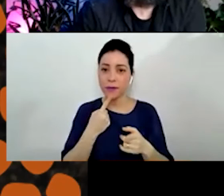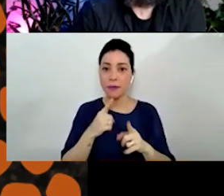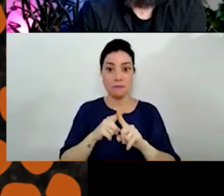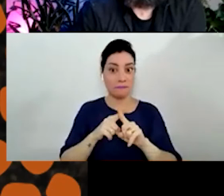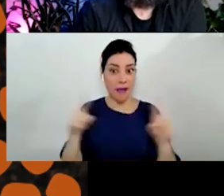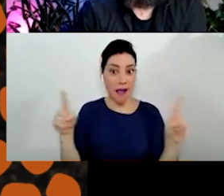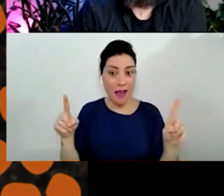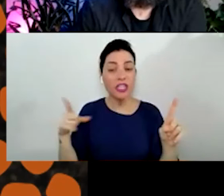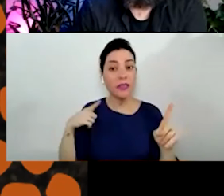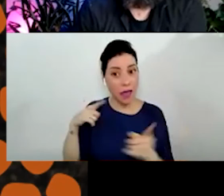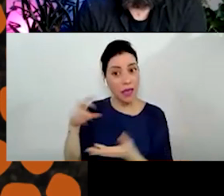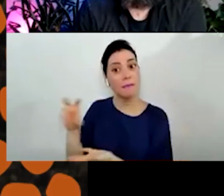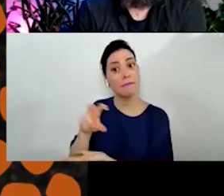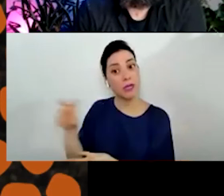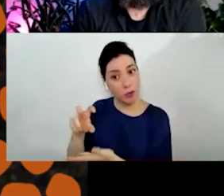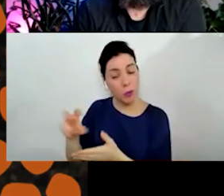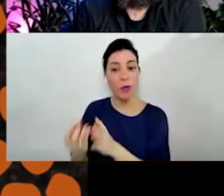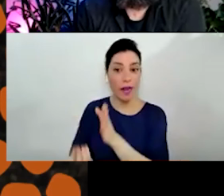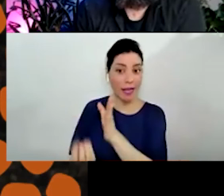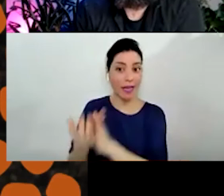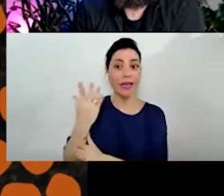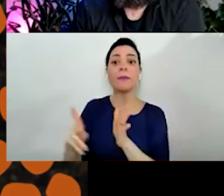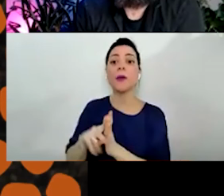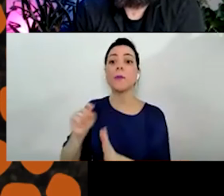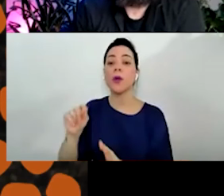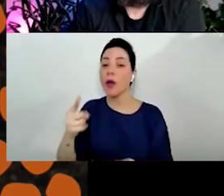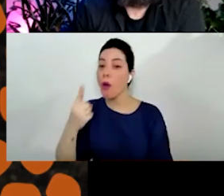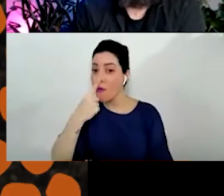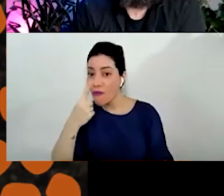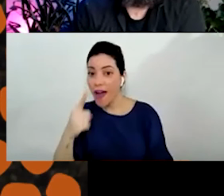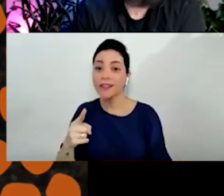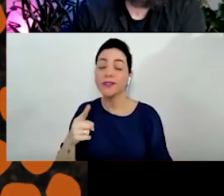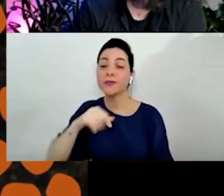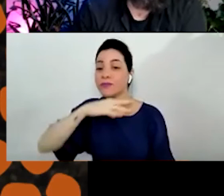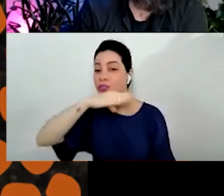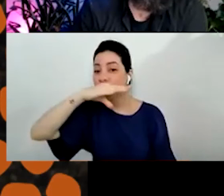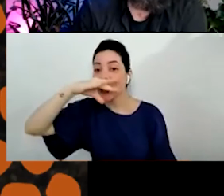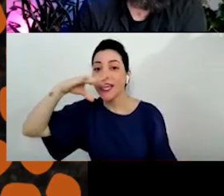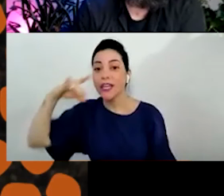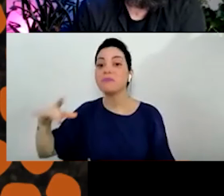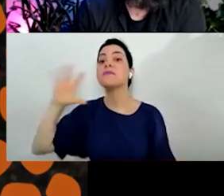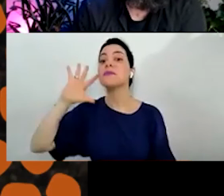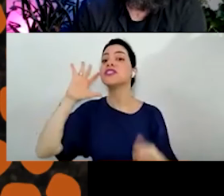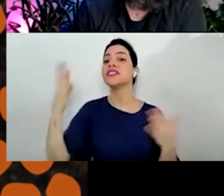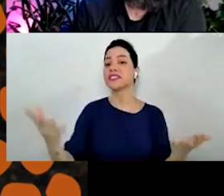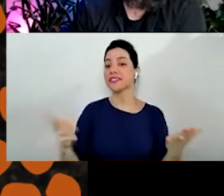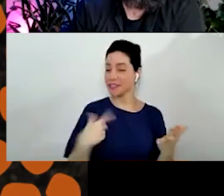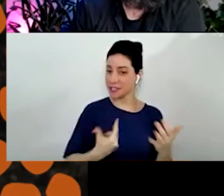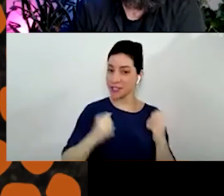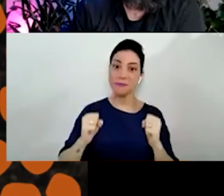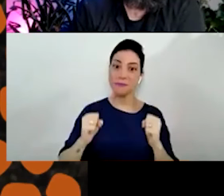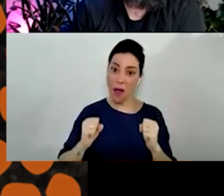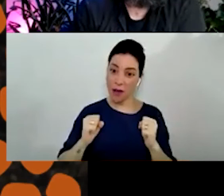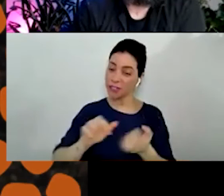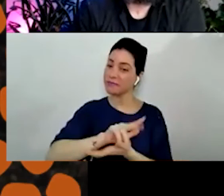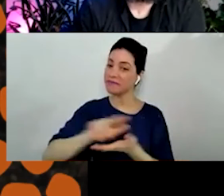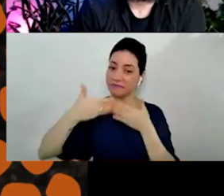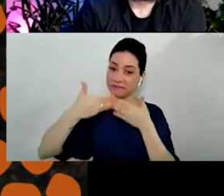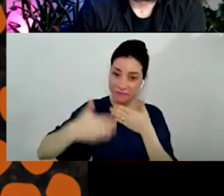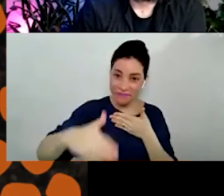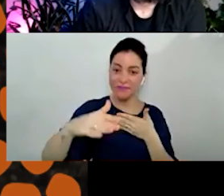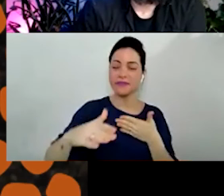ofá de Cheiro já estão sendo desenvolvidas por aí Quem sabe no futuro não teria você também essas possibilidades aí Provavelmente